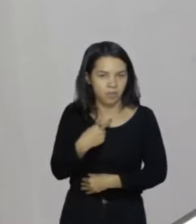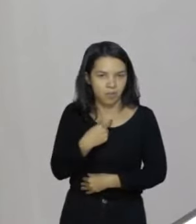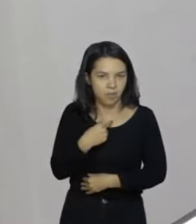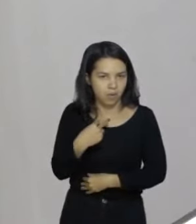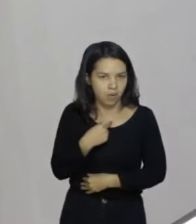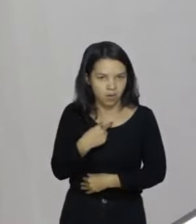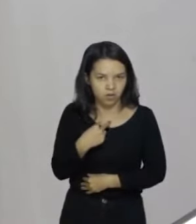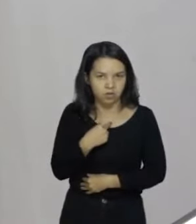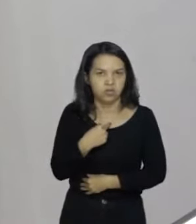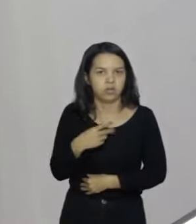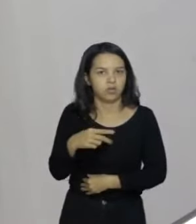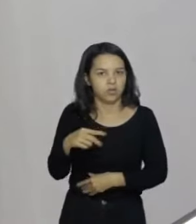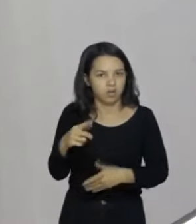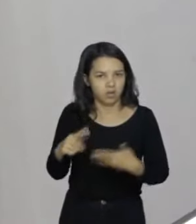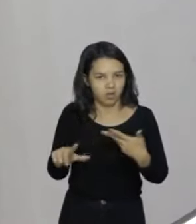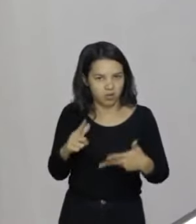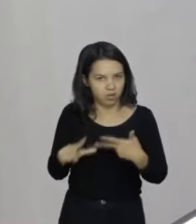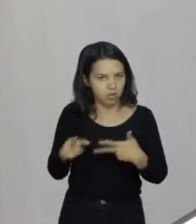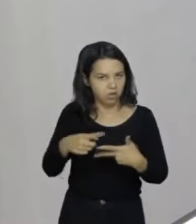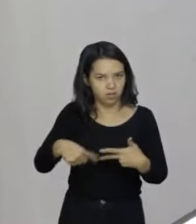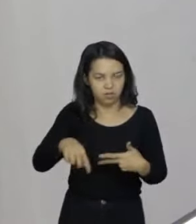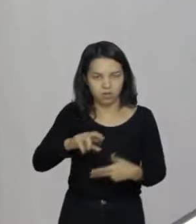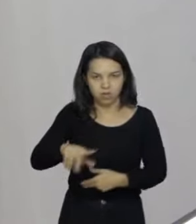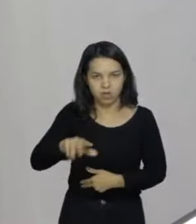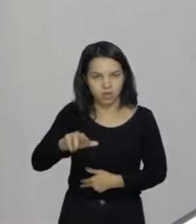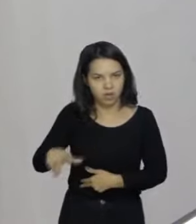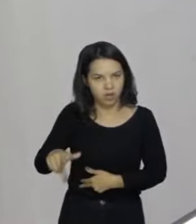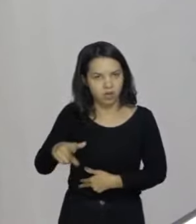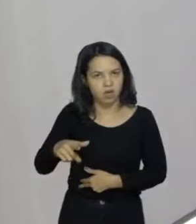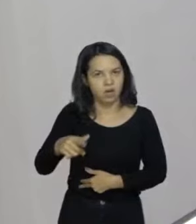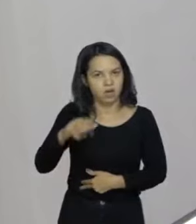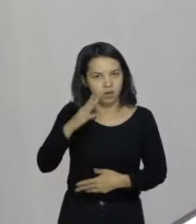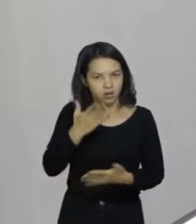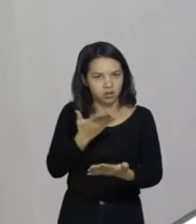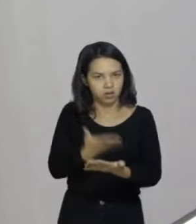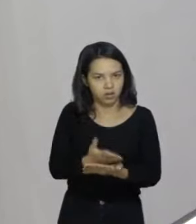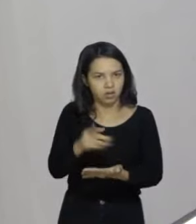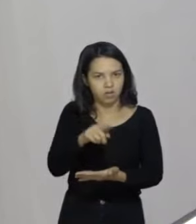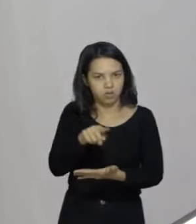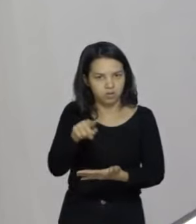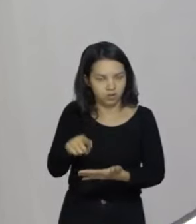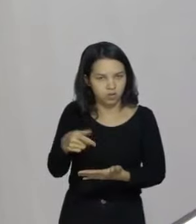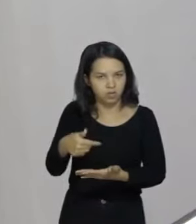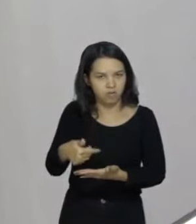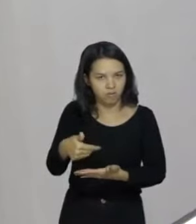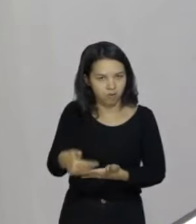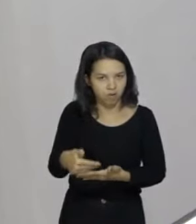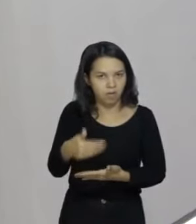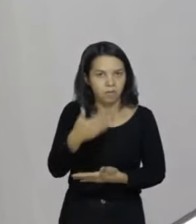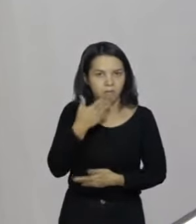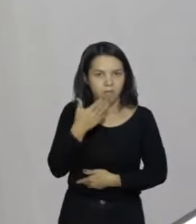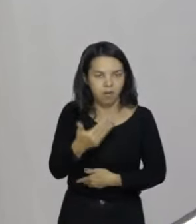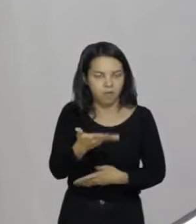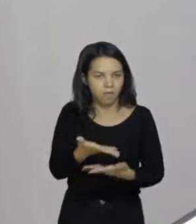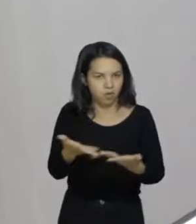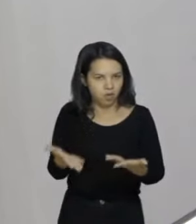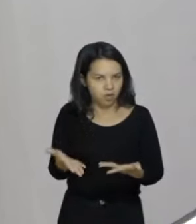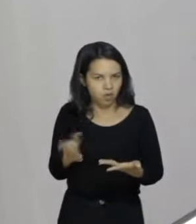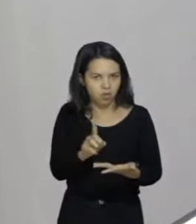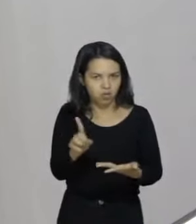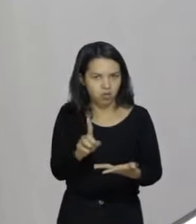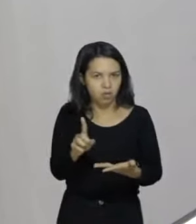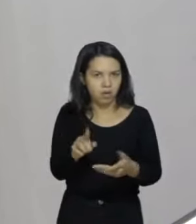acreditamos e muito que vocês possam logar isto no peito de vocês não só a categoria de vocês